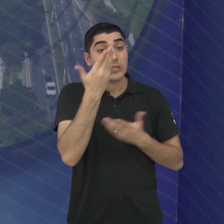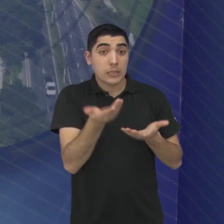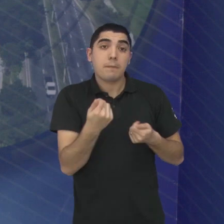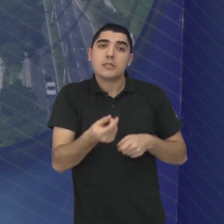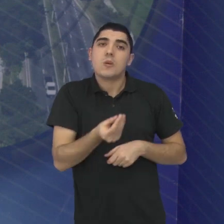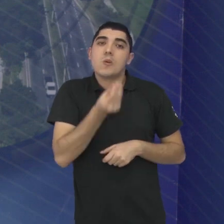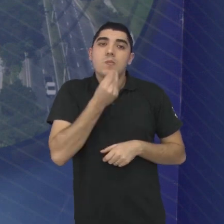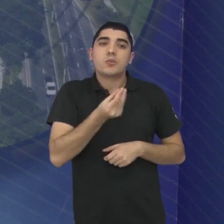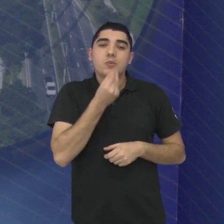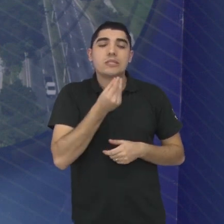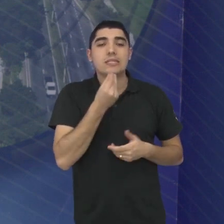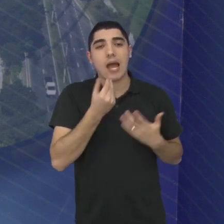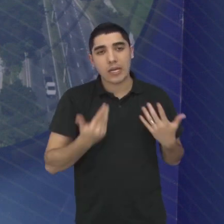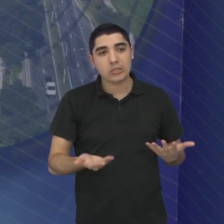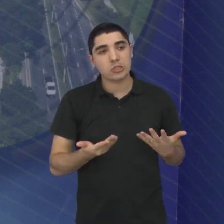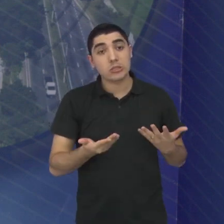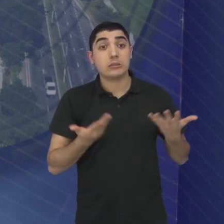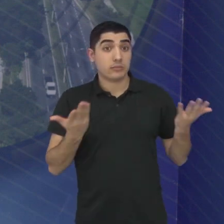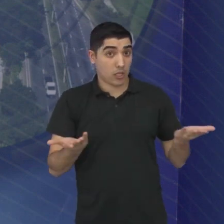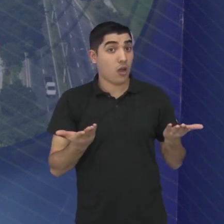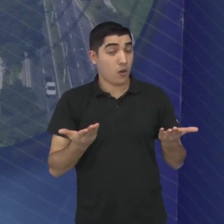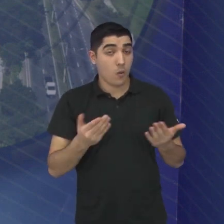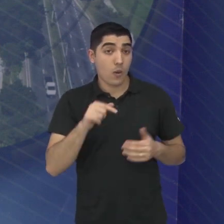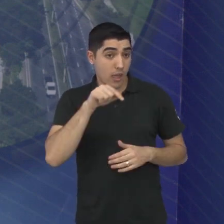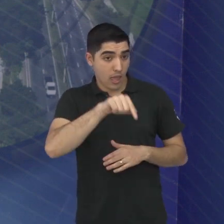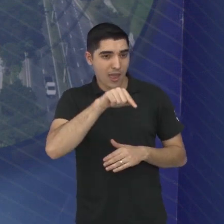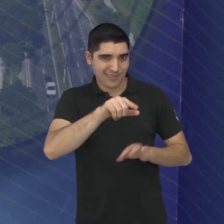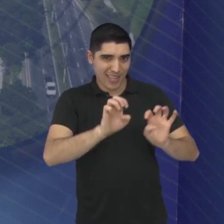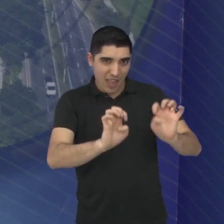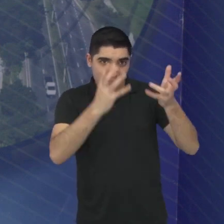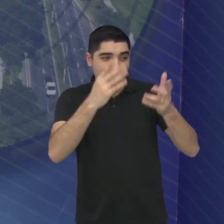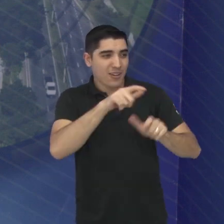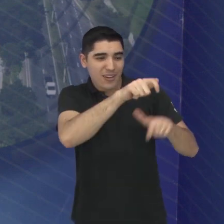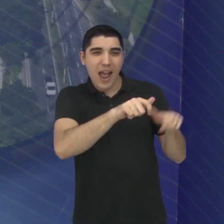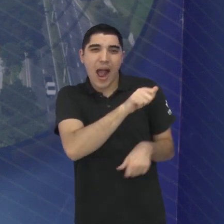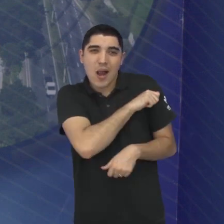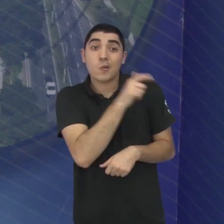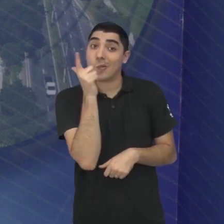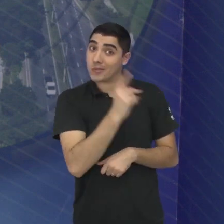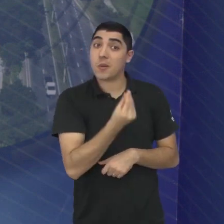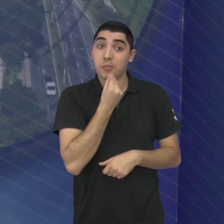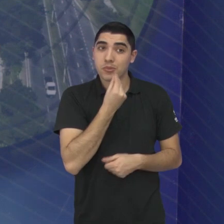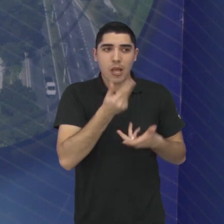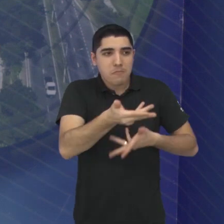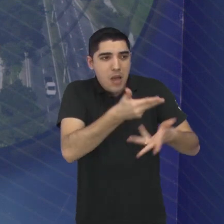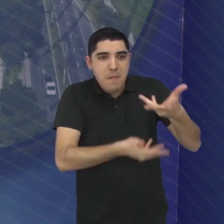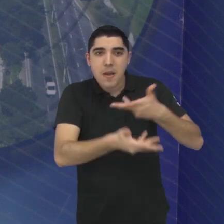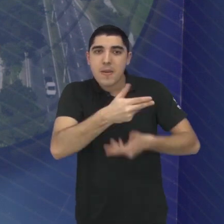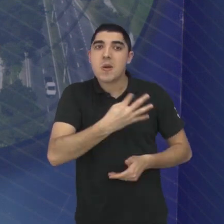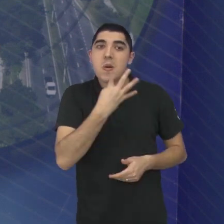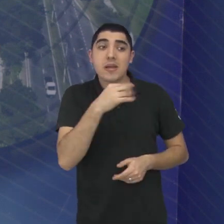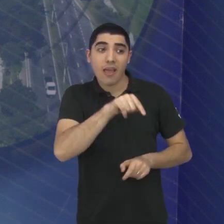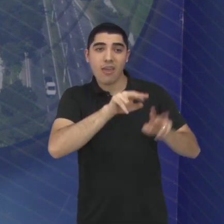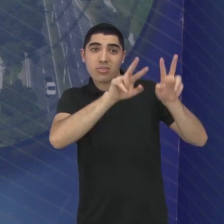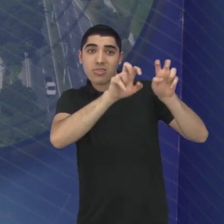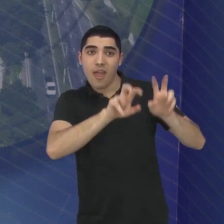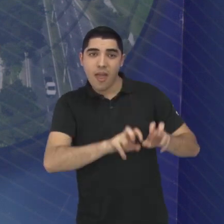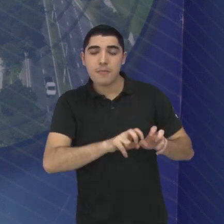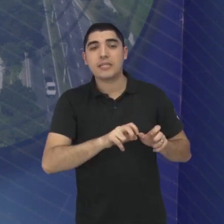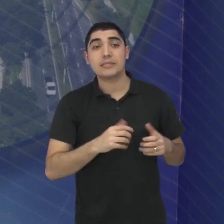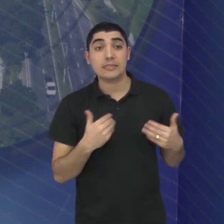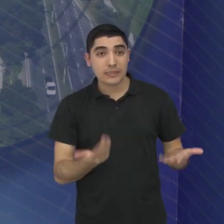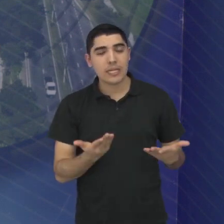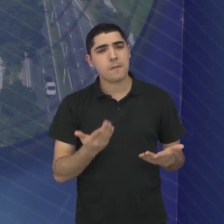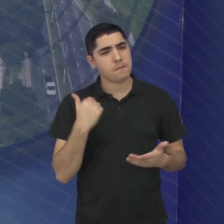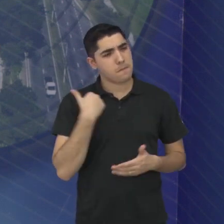também é preciso de oportunidade, né? E é justamente o que eles tiveram. Quando a gente fala sobre assuntos